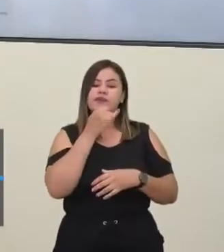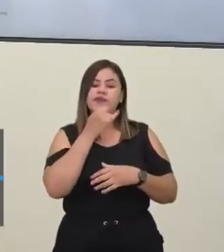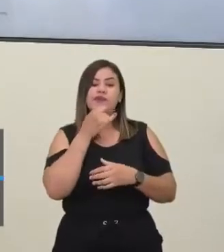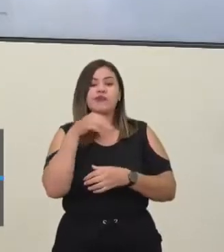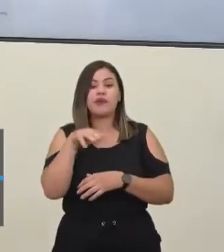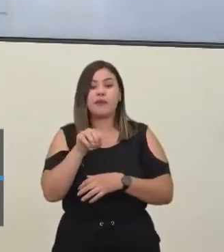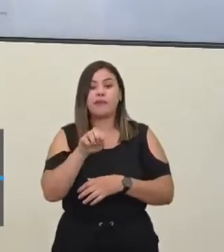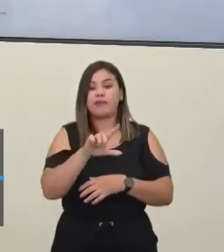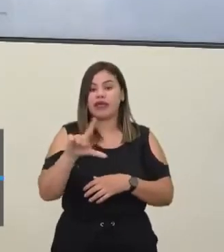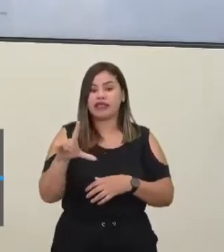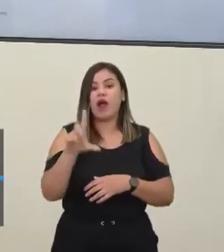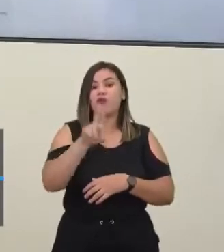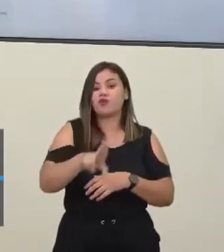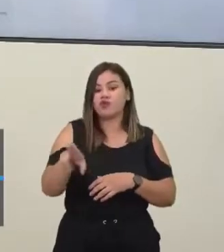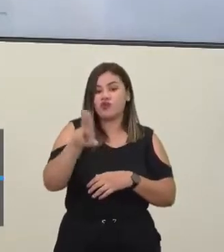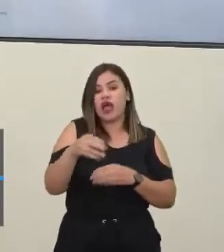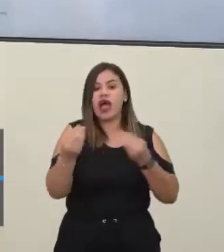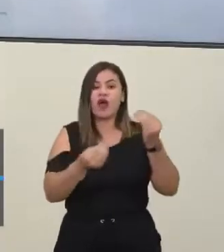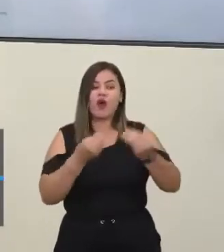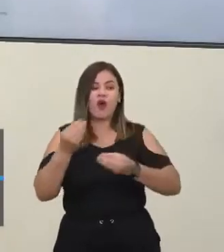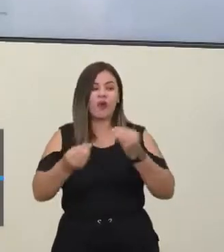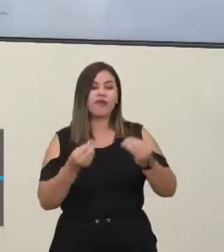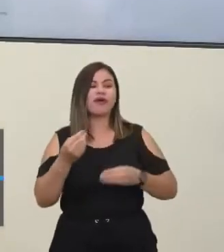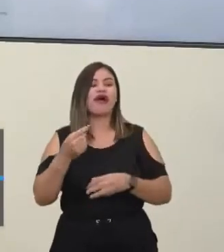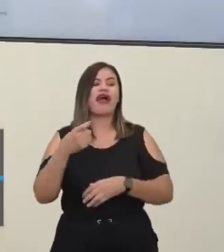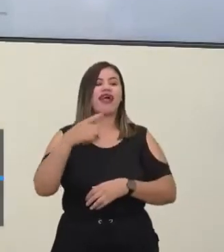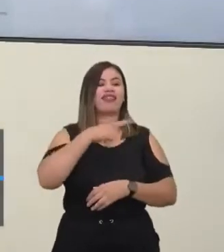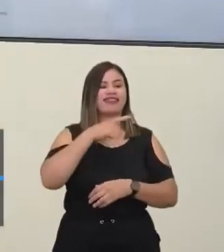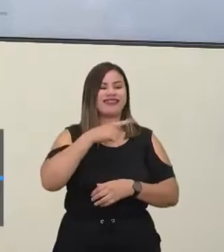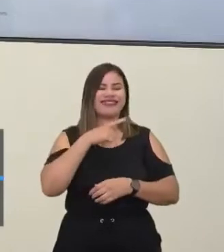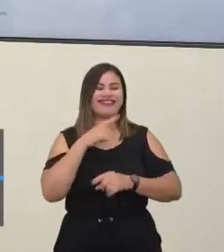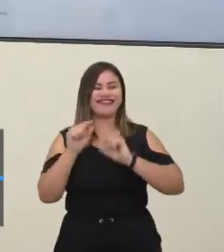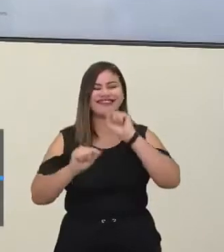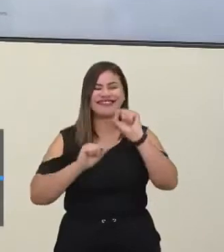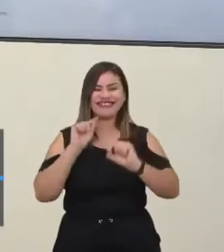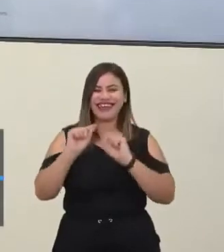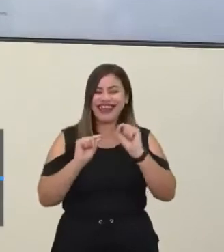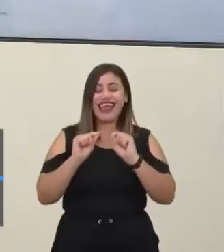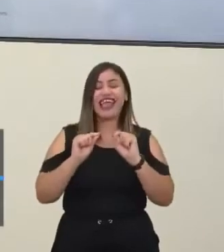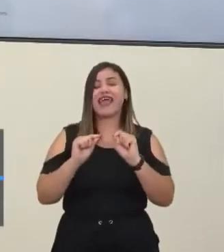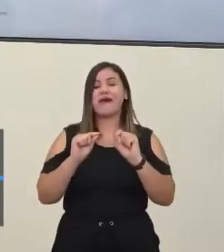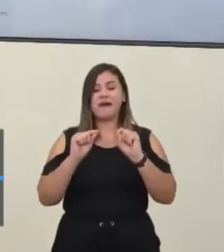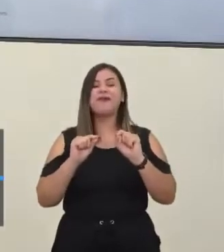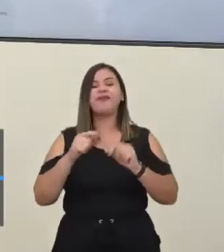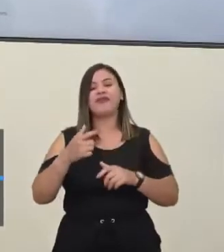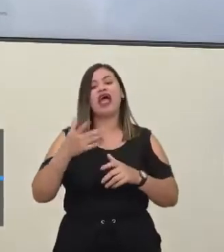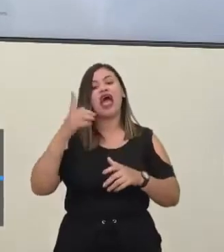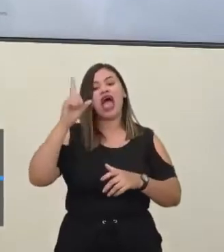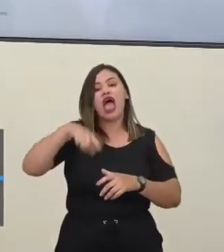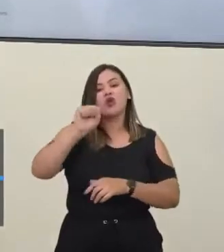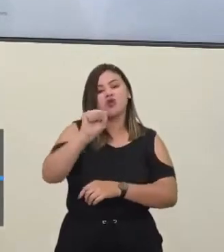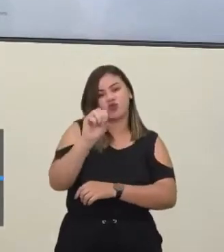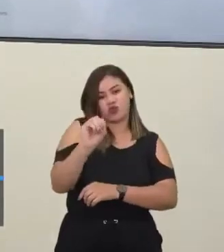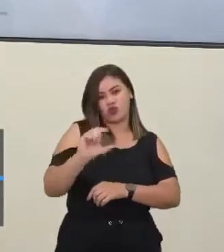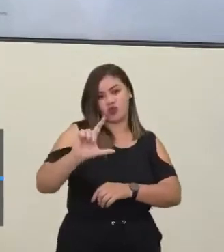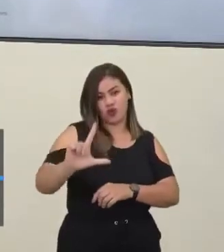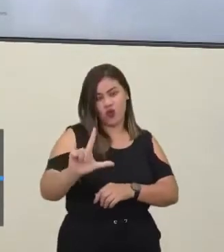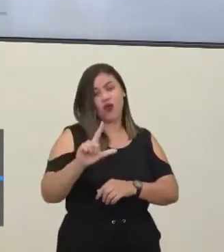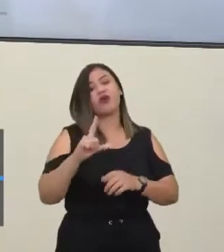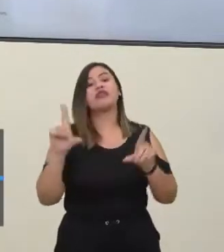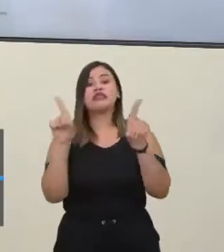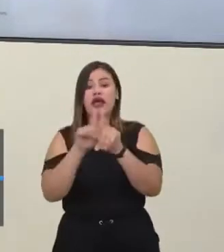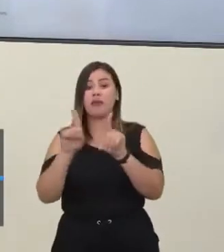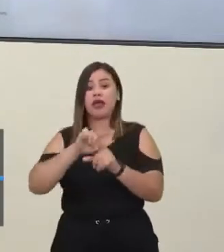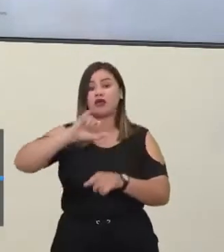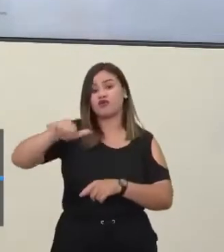música popular, a gente fala justamente, né? Mas a gente vê com muito mais propriedade o pessoal do soul e do jazz,